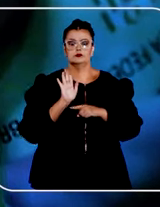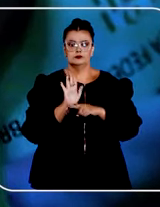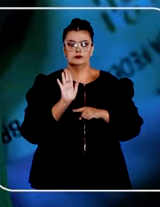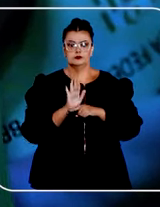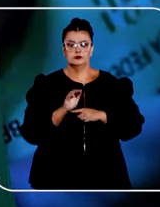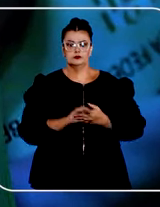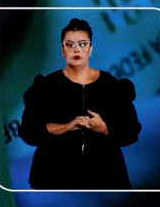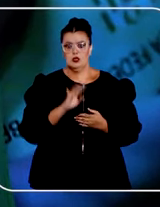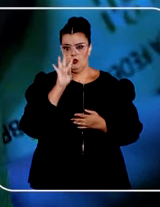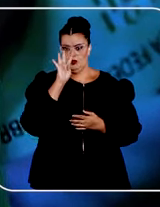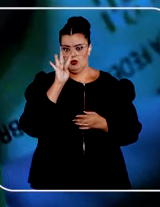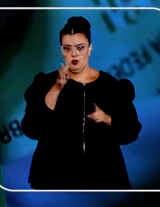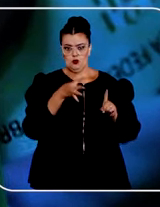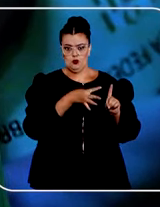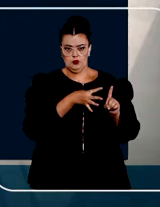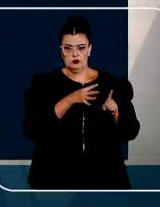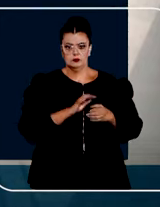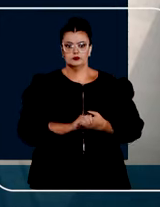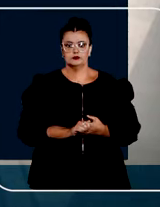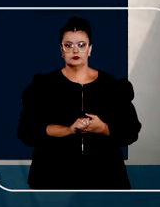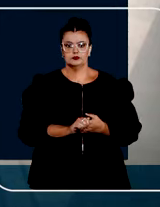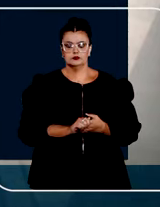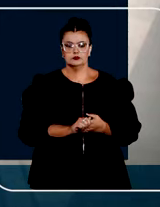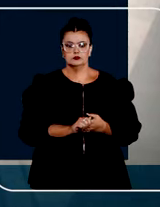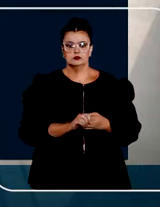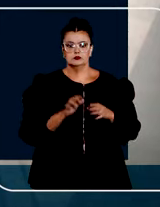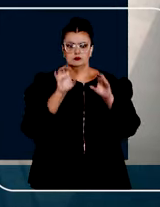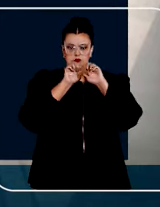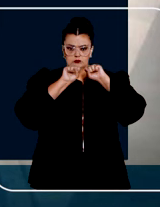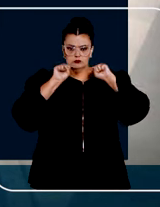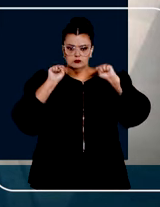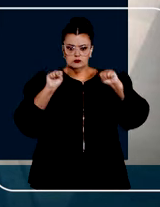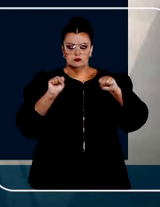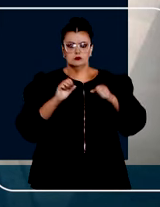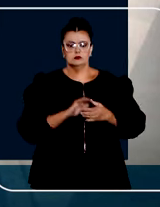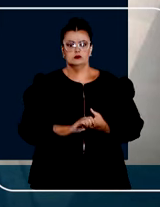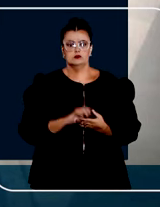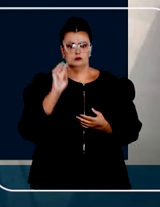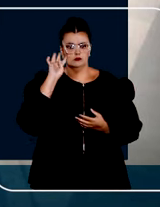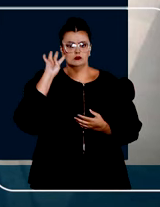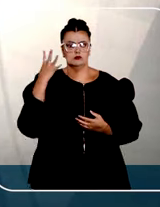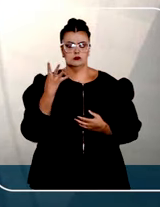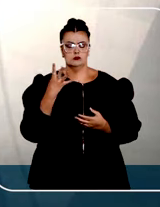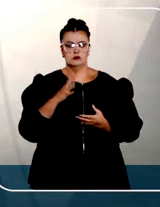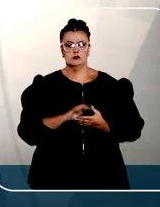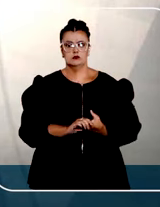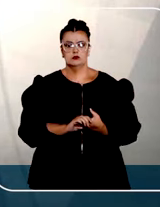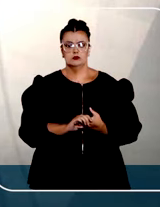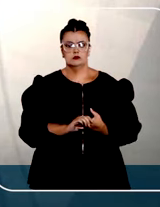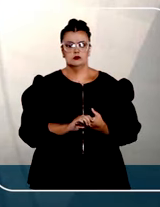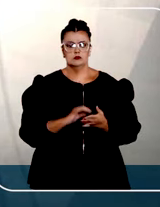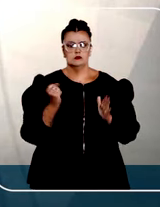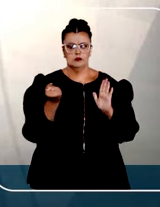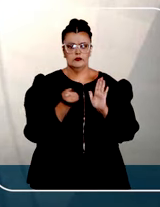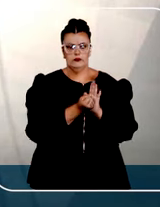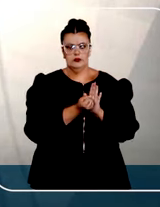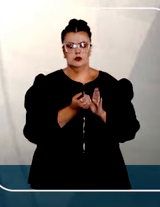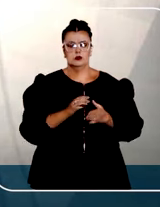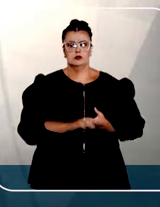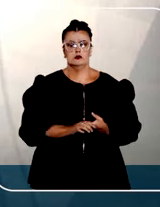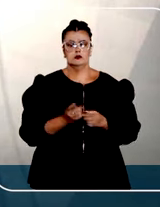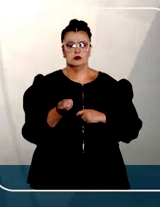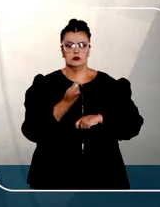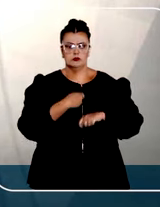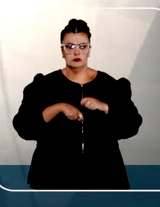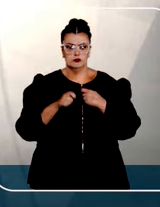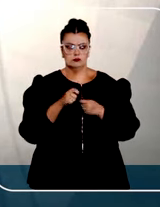assistente da acusação o colegiado decidiu que o pedido do assistente de acusação para que seja fixado um valor mínimo